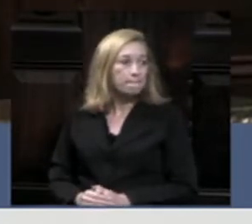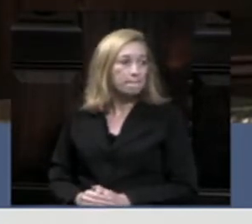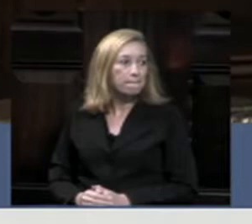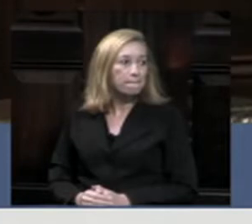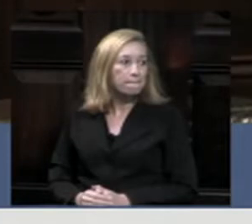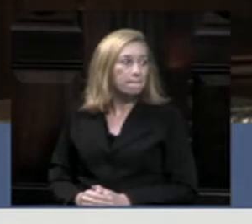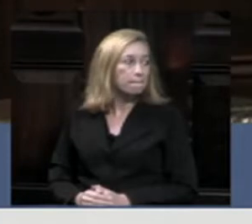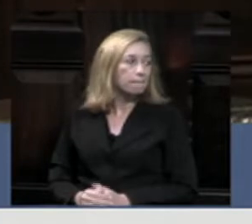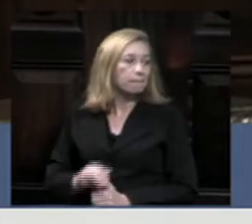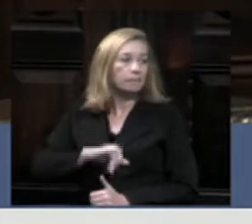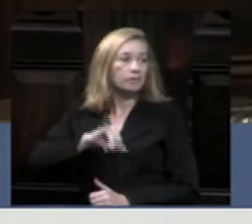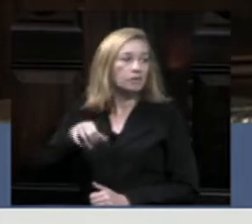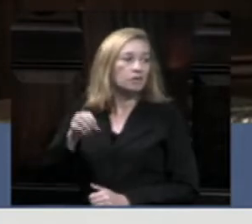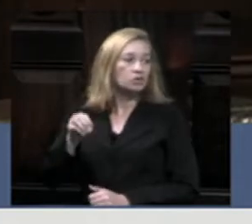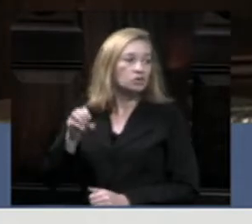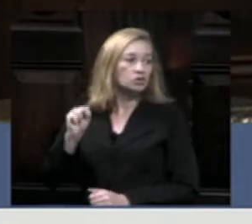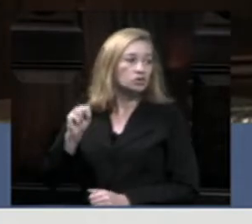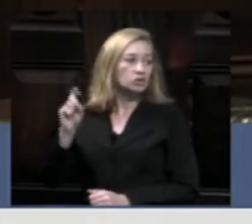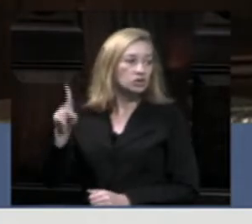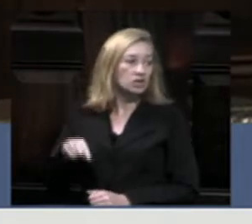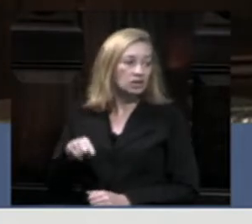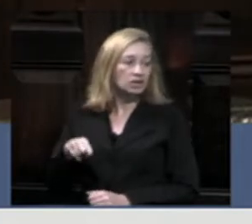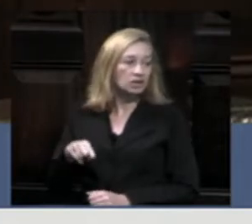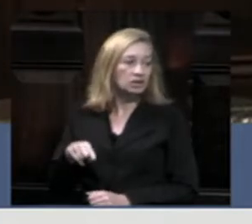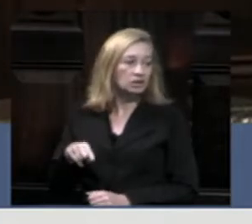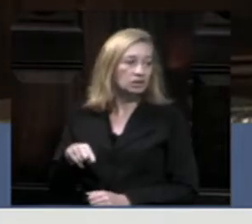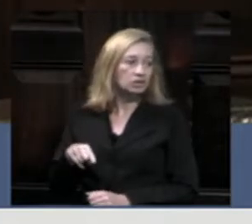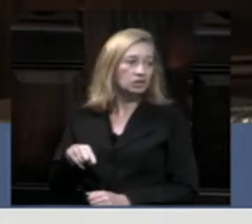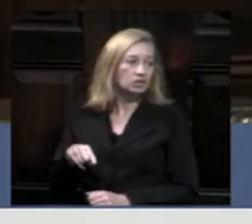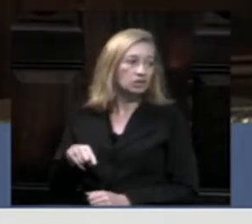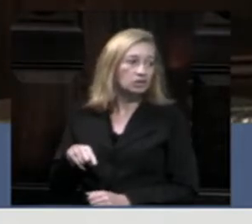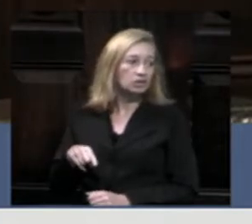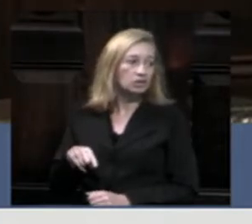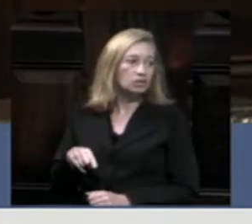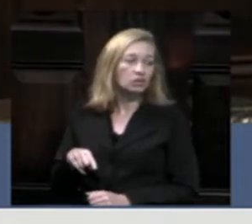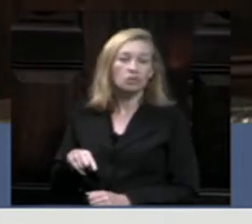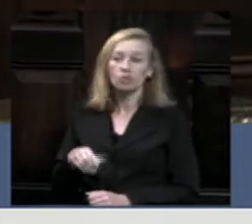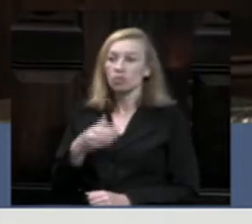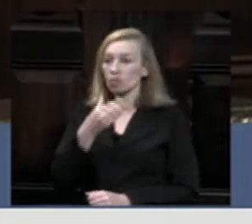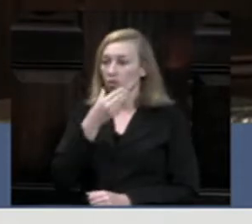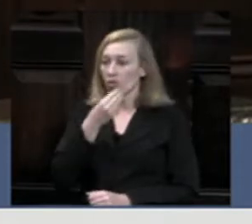José Chacon de Assis, um ambientalista renomado,